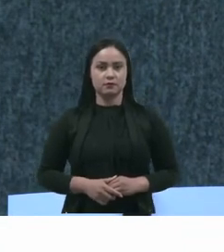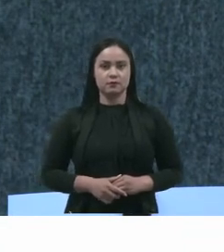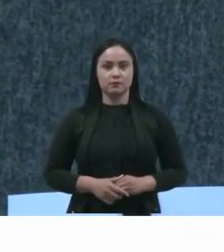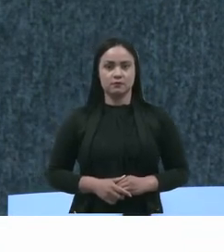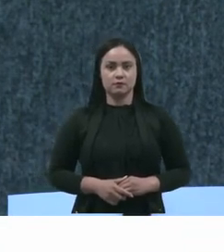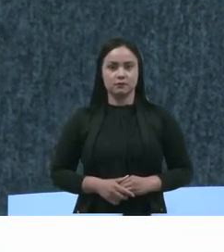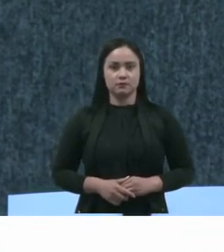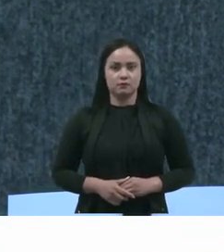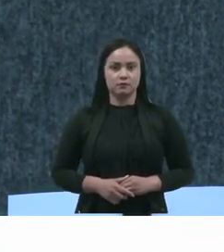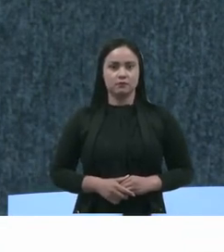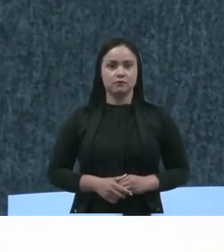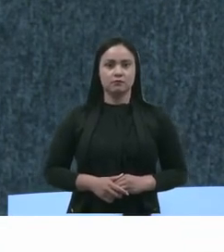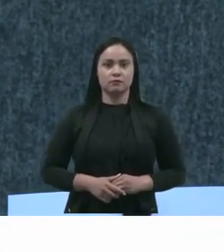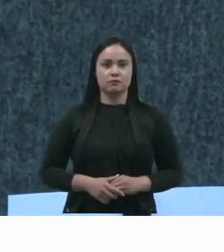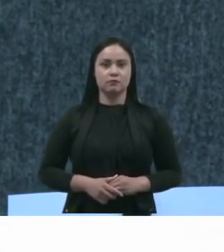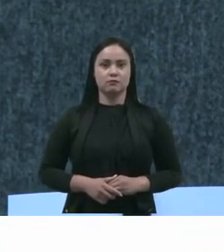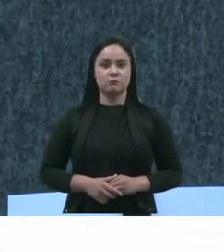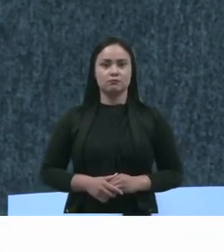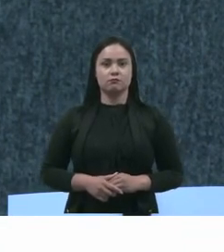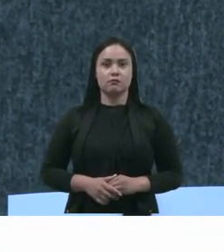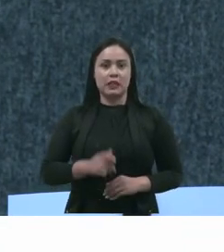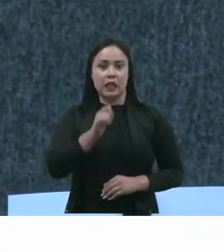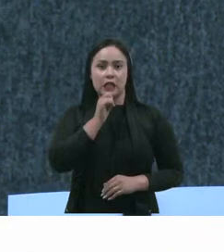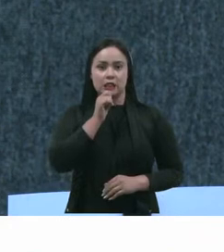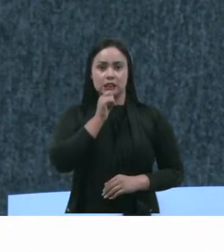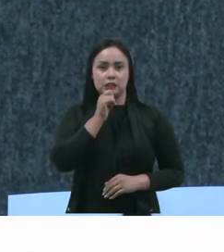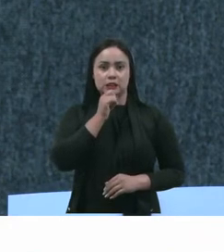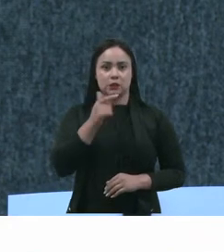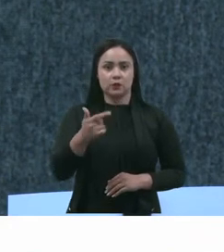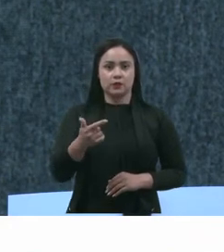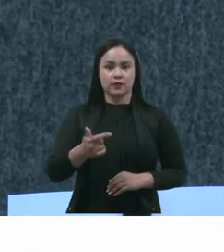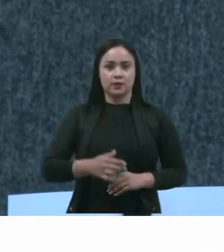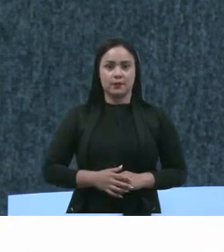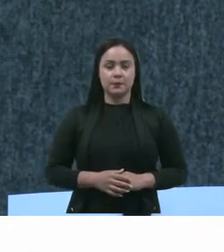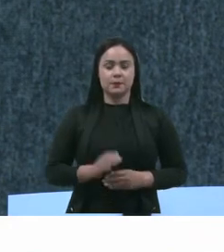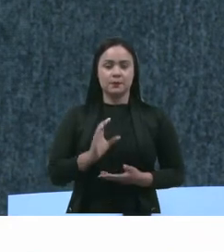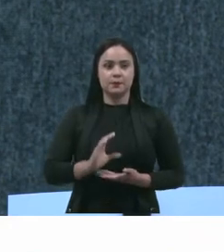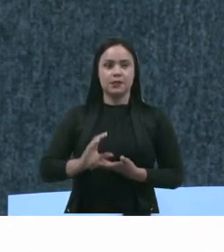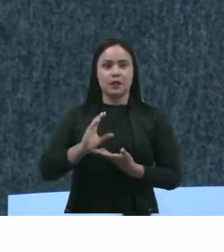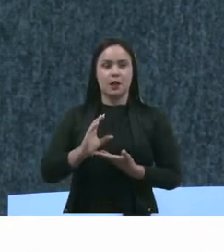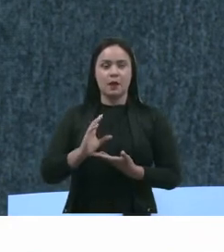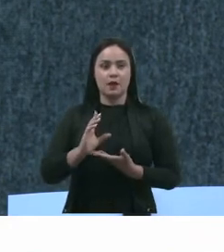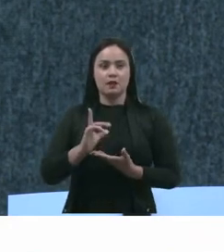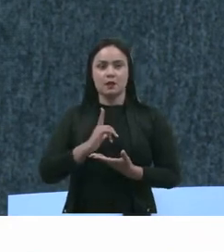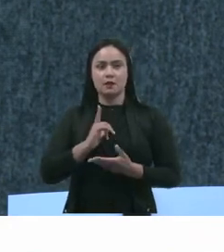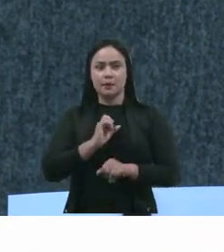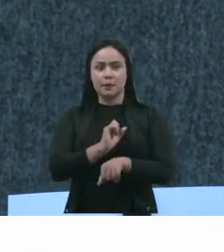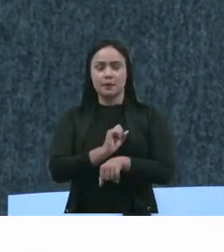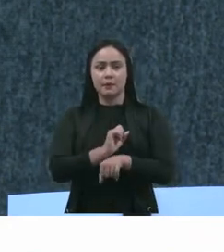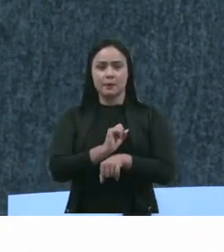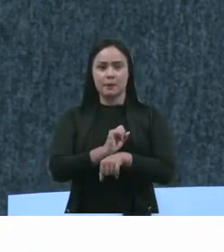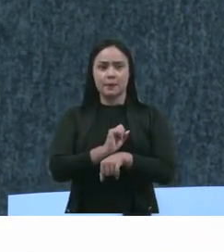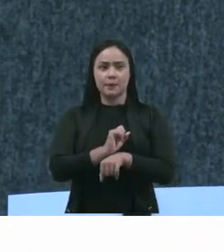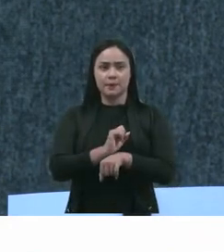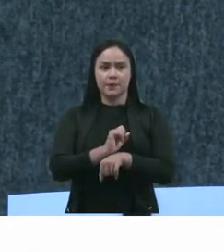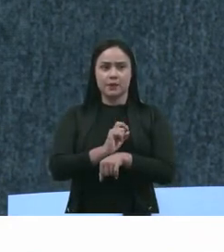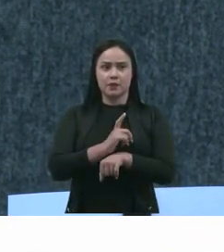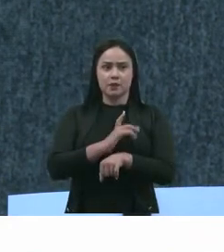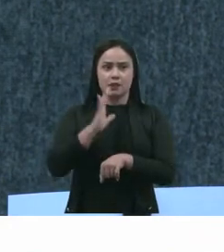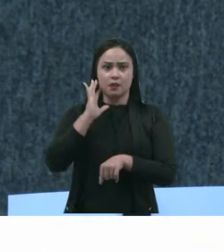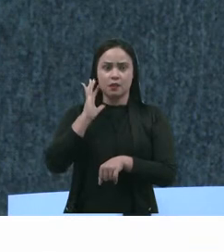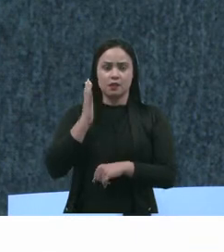sustentação? Por enquanto, ainda não, conselheiro Madruga. Estamos na dependência do que se